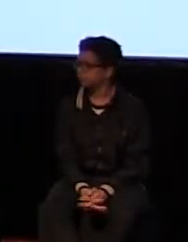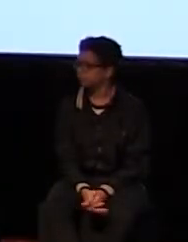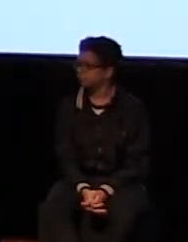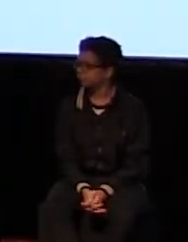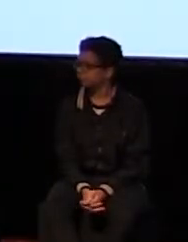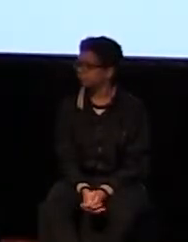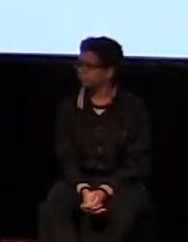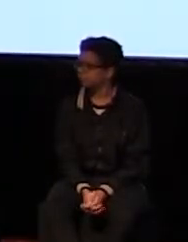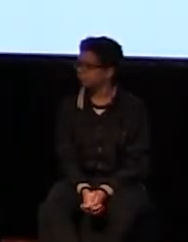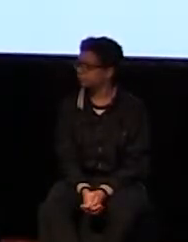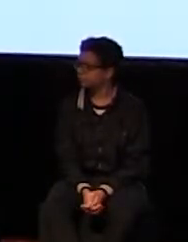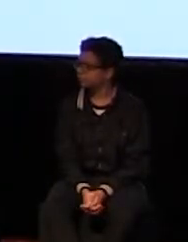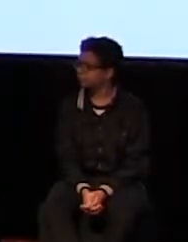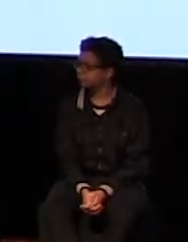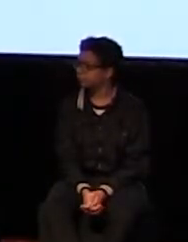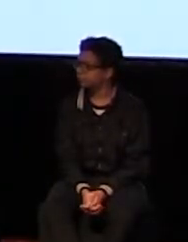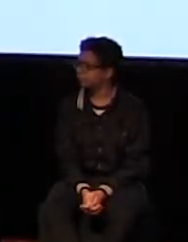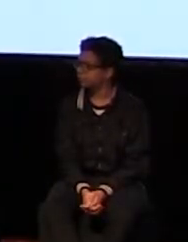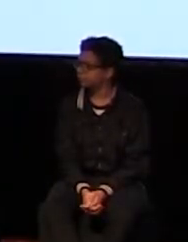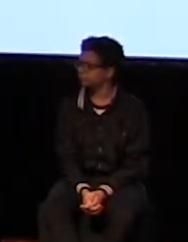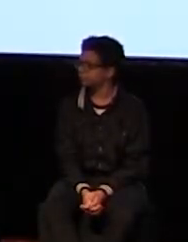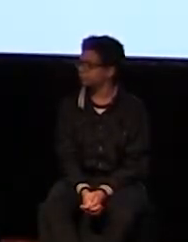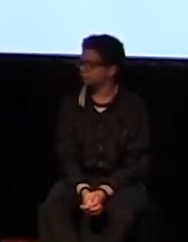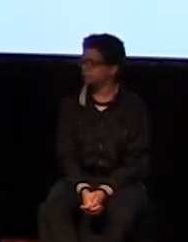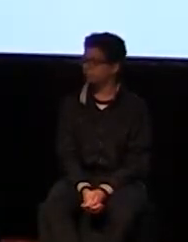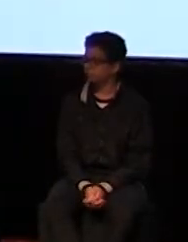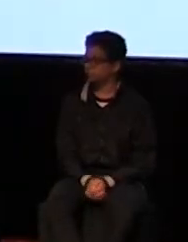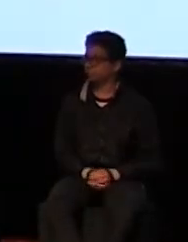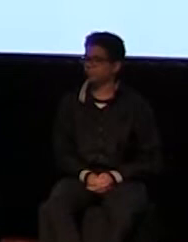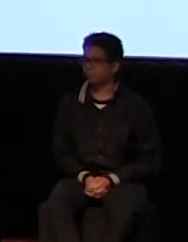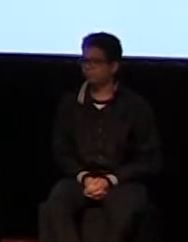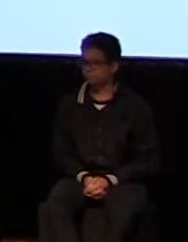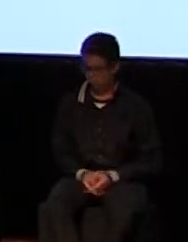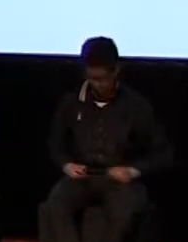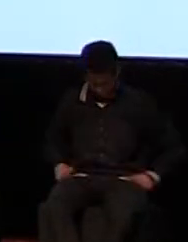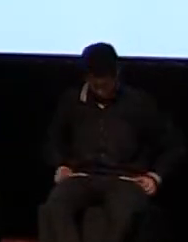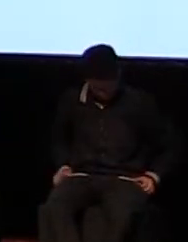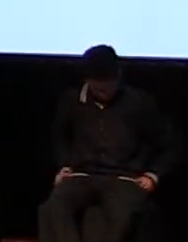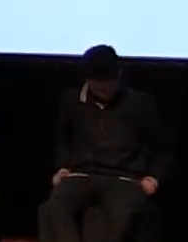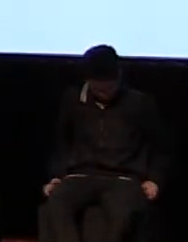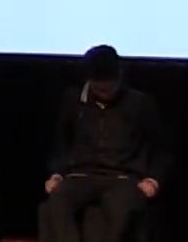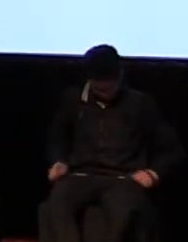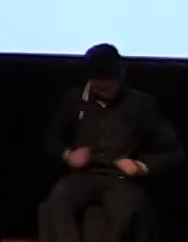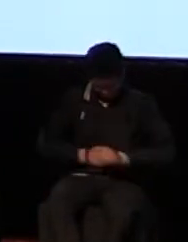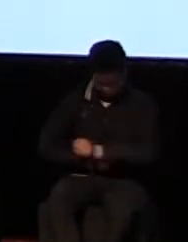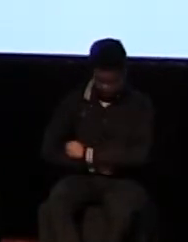que ela fala como é que funciona a comissão de mediação de conflitos junto com as crianças.